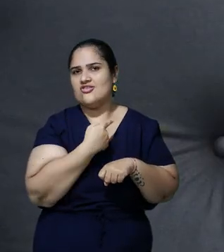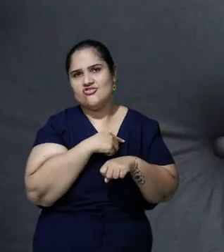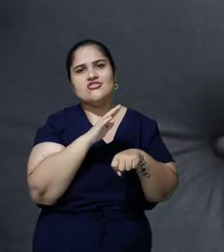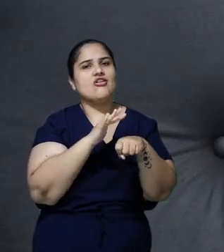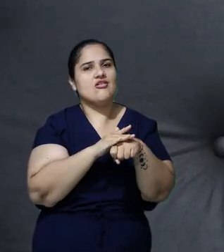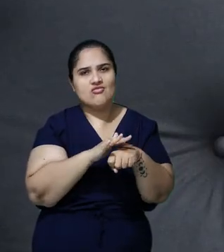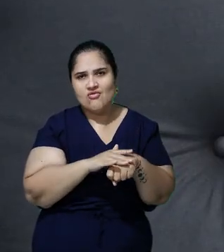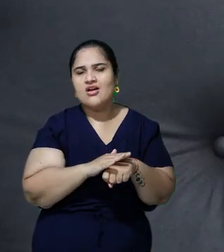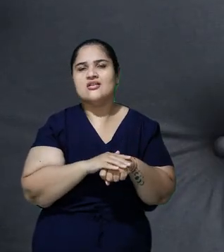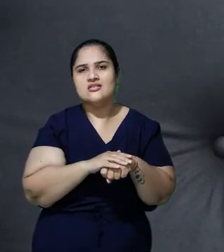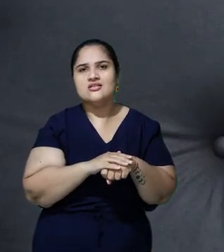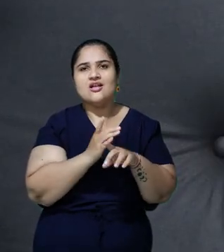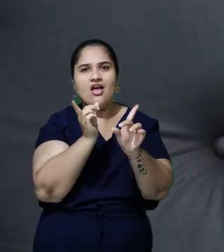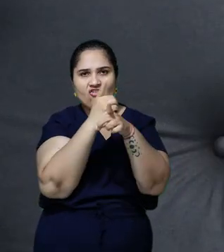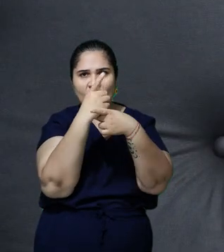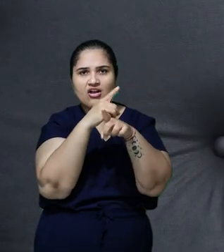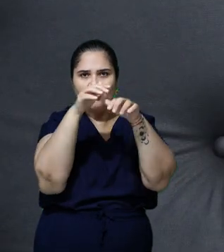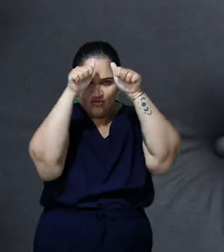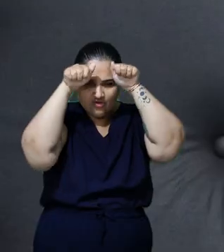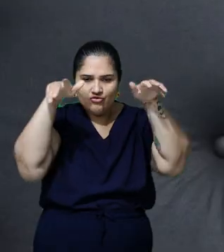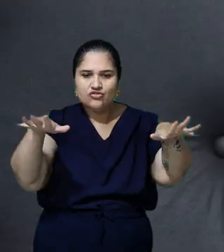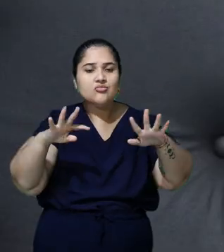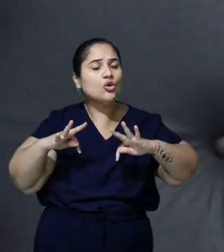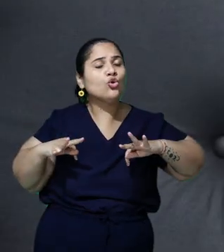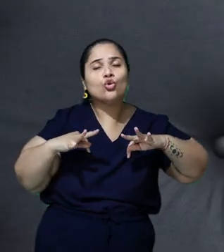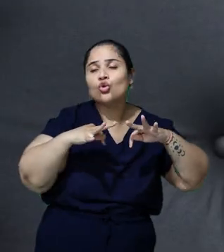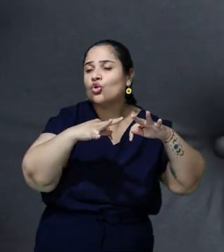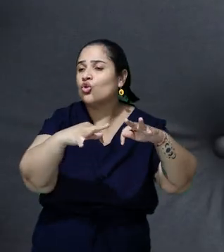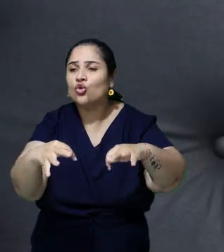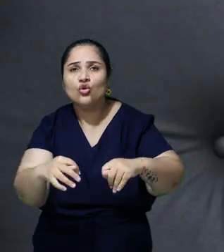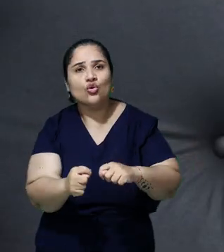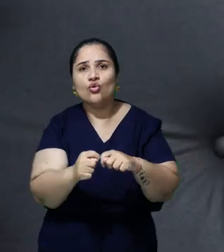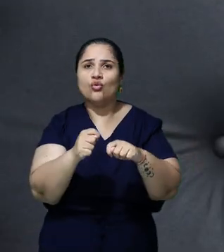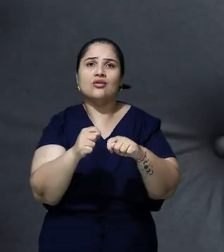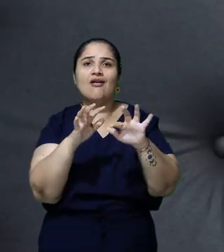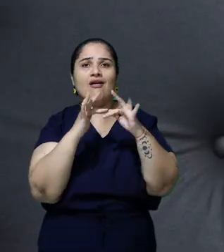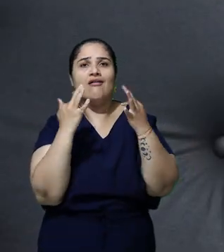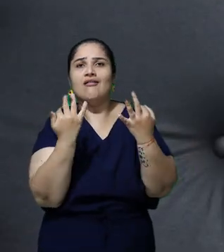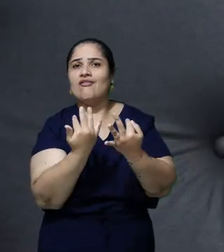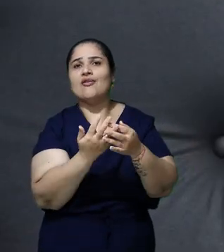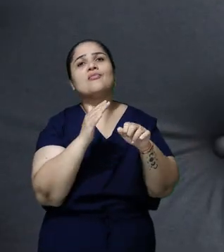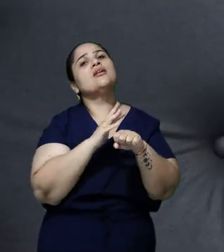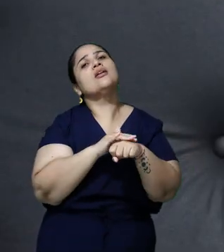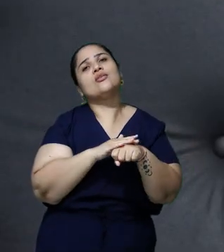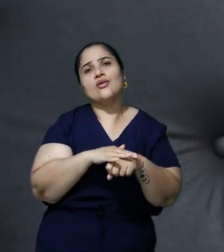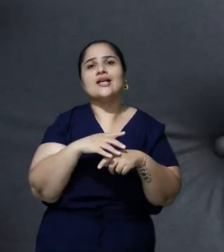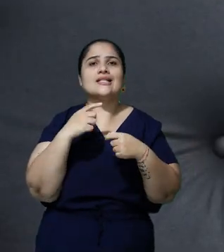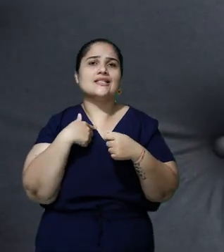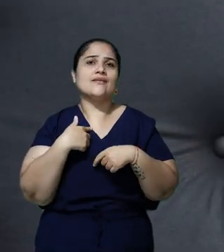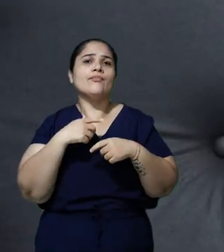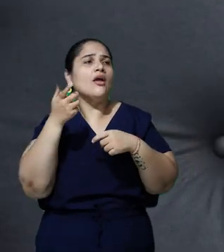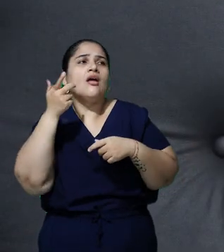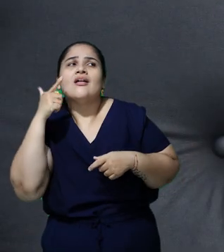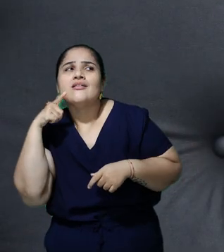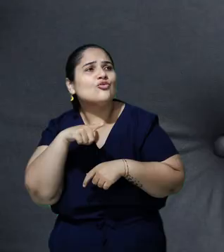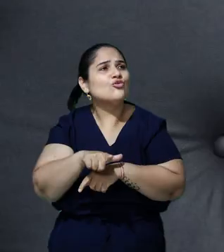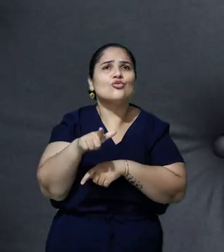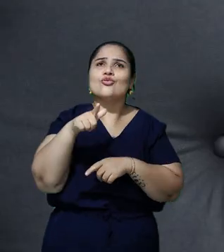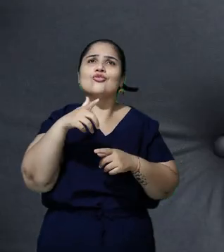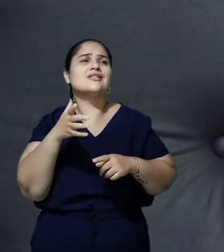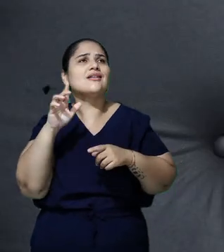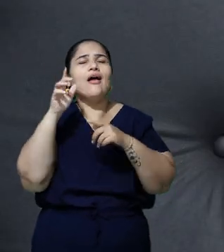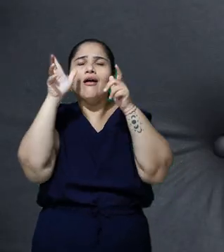diagnóstico, todo mundo adoece um pouco. Tem transtorno psicológico, vem insônia, vem a depressão,